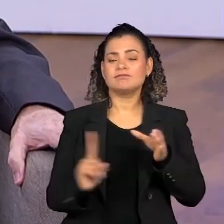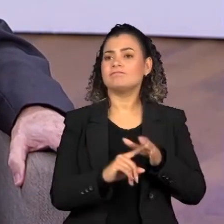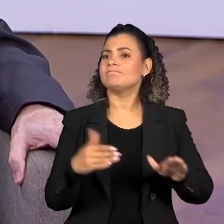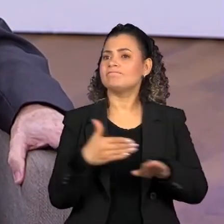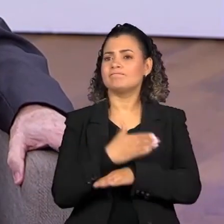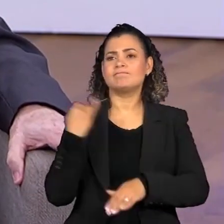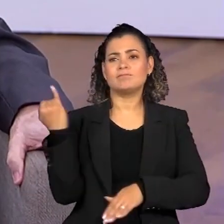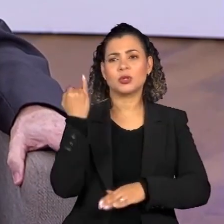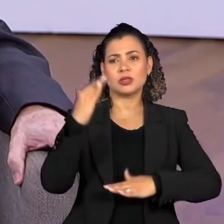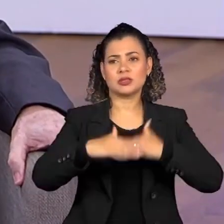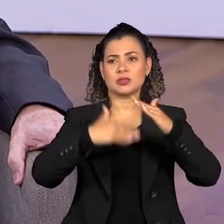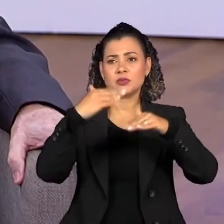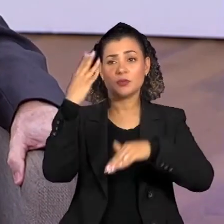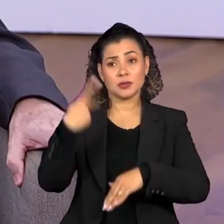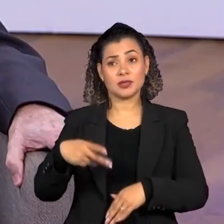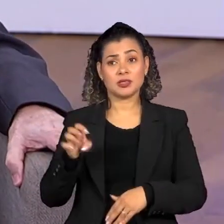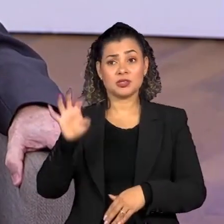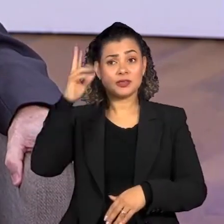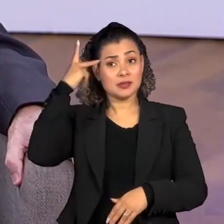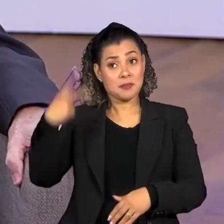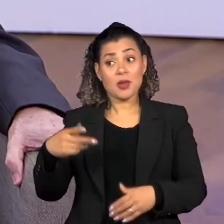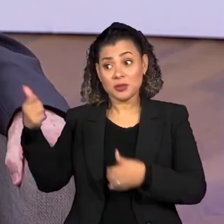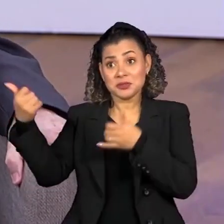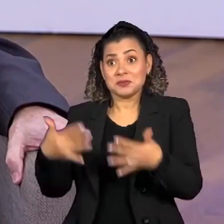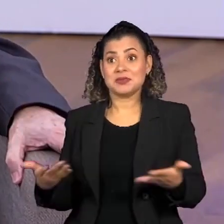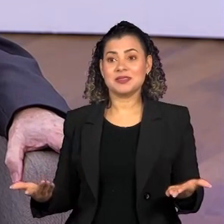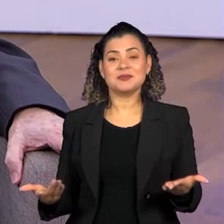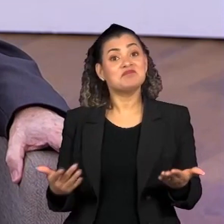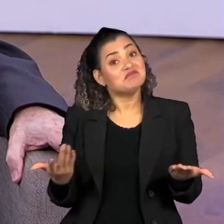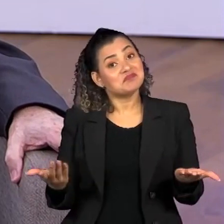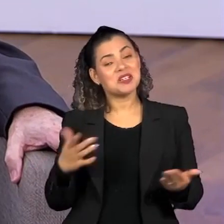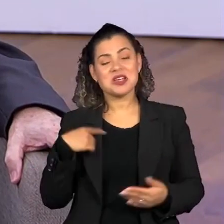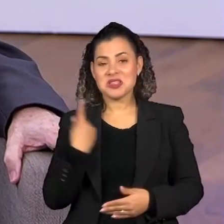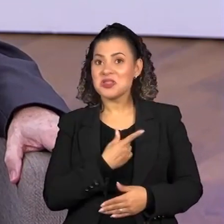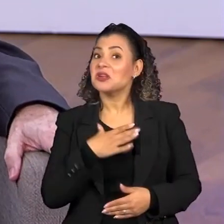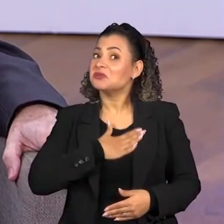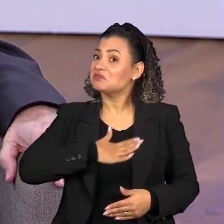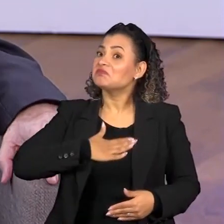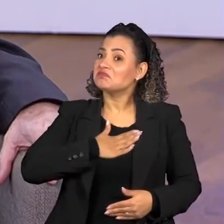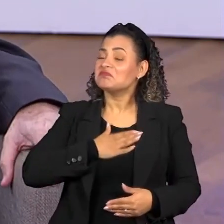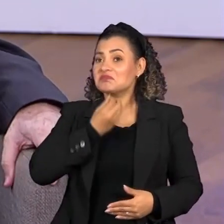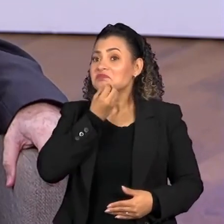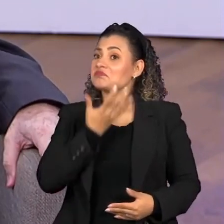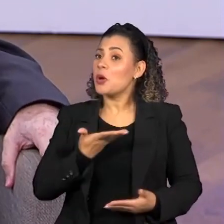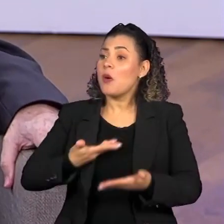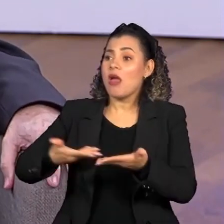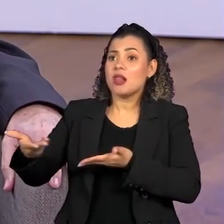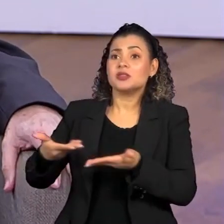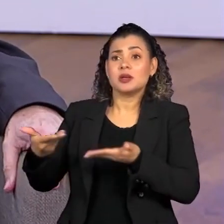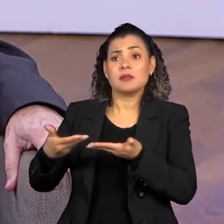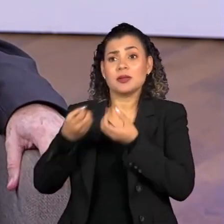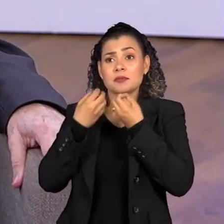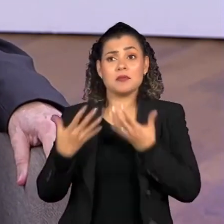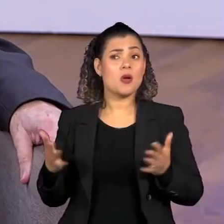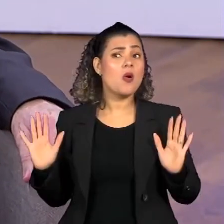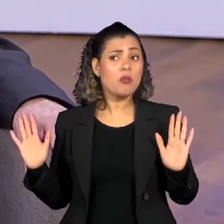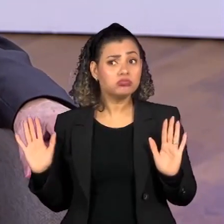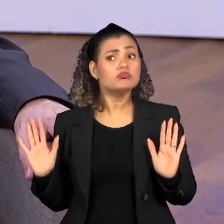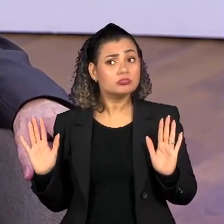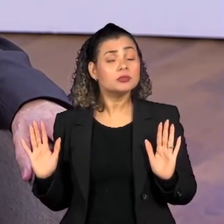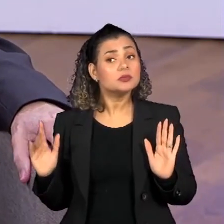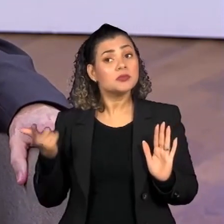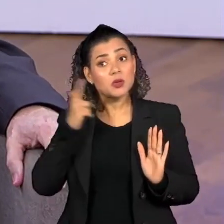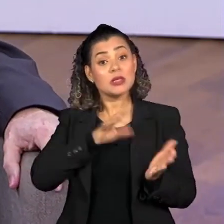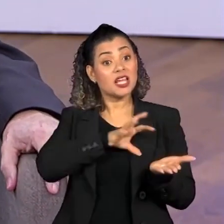do desenvolvimento do Estado de São Paulo então nós temos tido uma um relacionamento que eu diria que